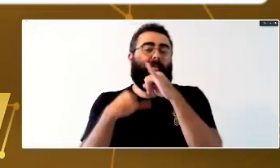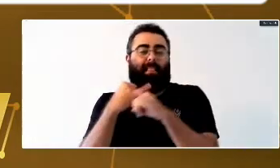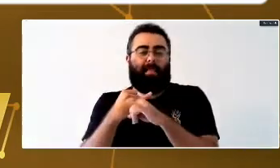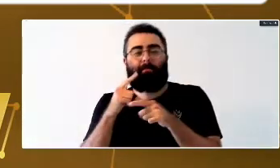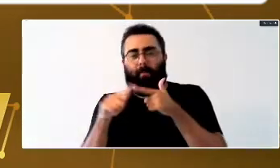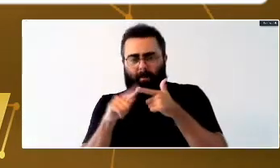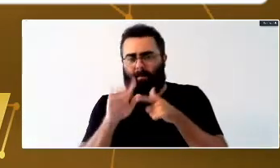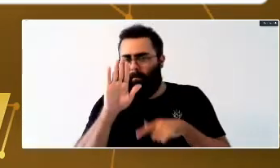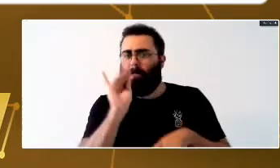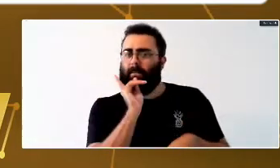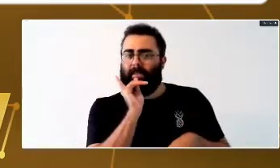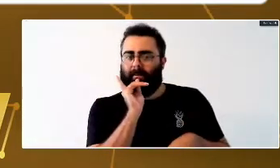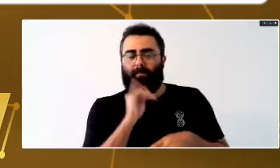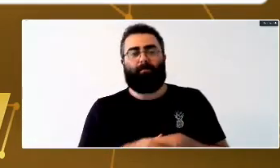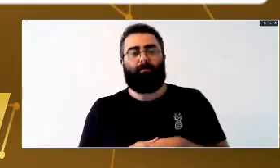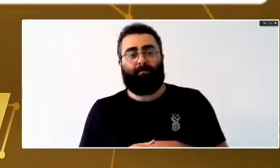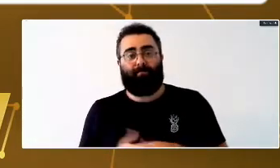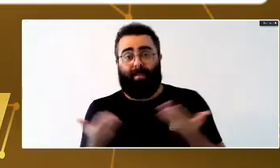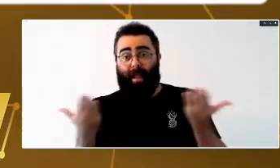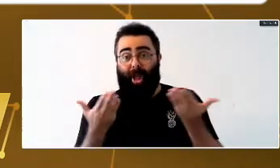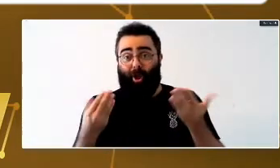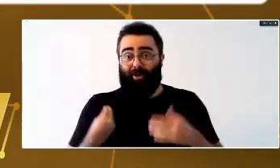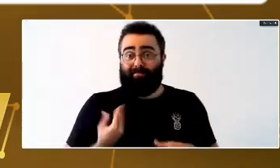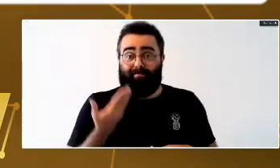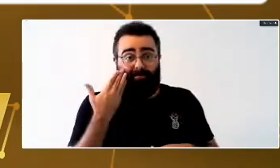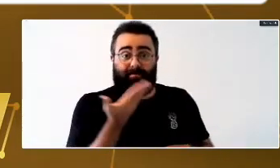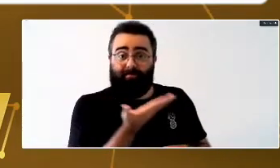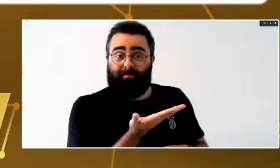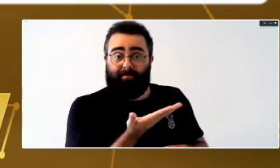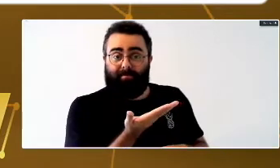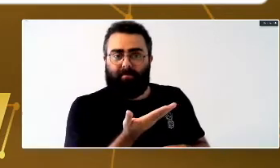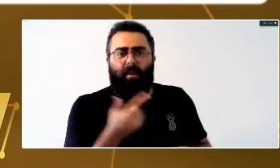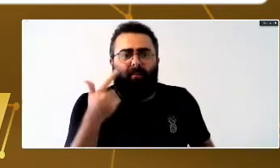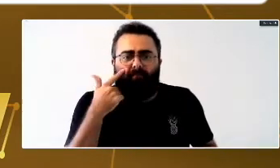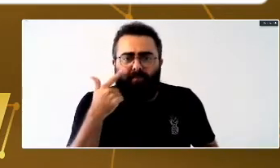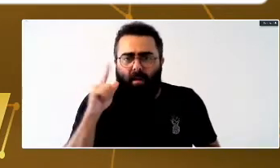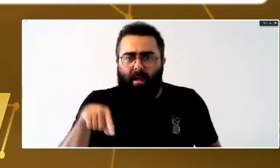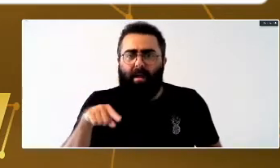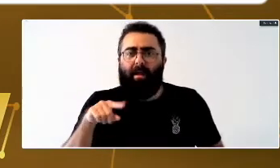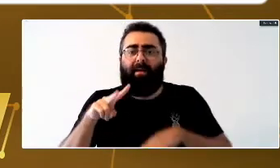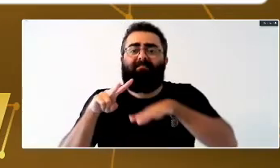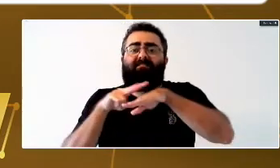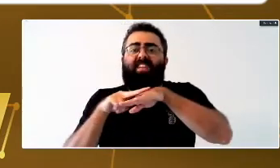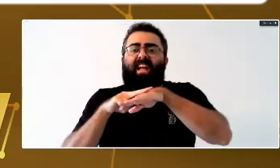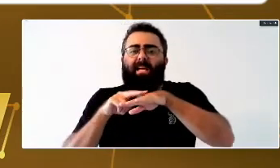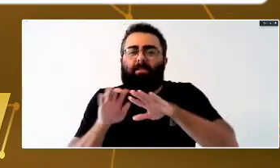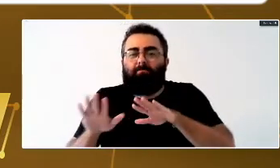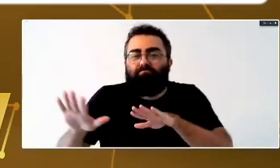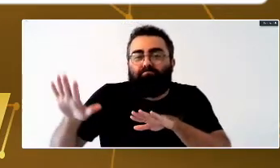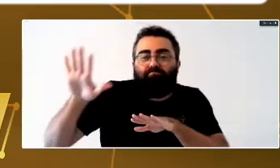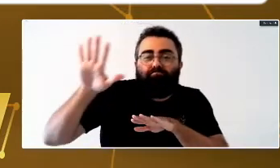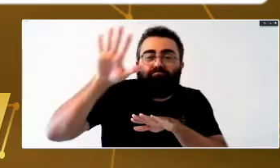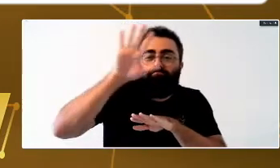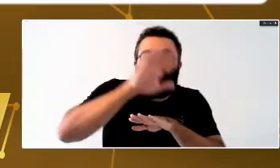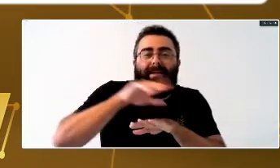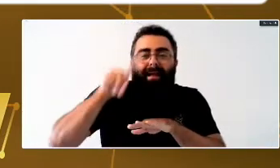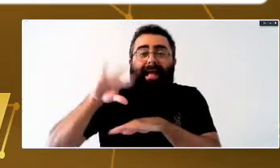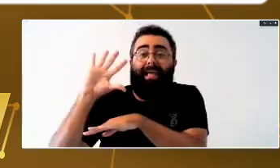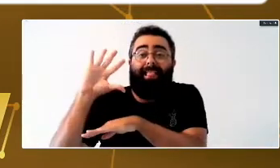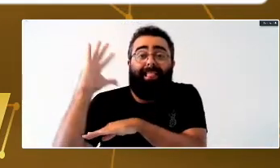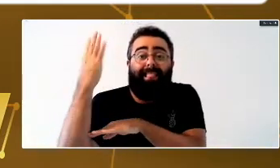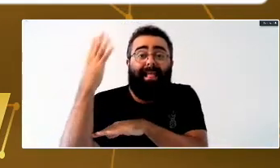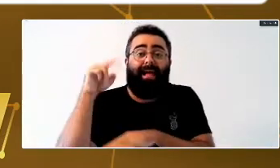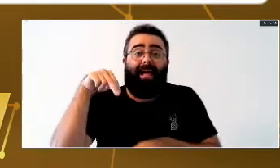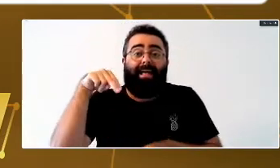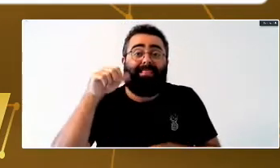por exemplo, a gente vê uma subestação, a gente vê uma grande mancha de vegetação nativa que se encontra logo